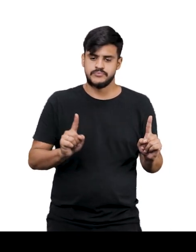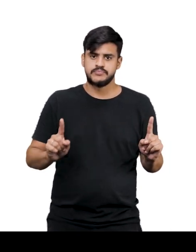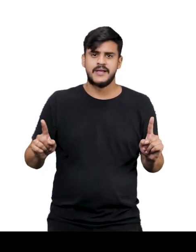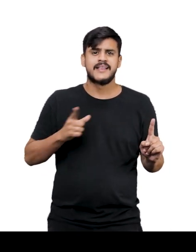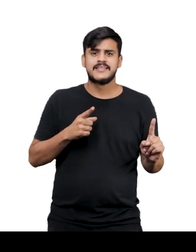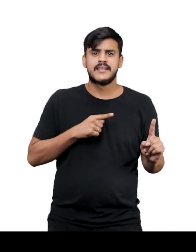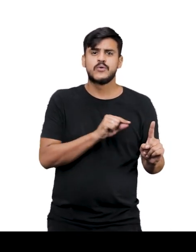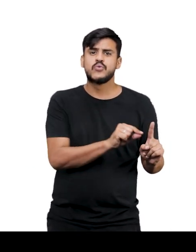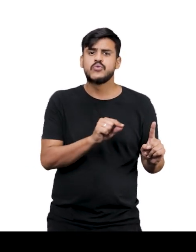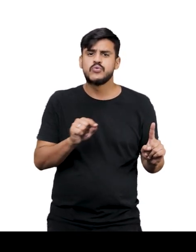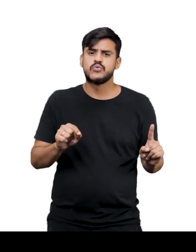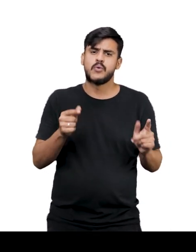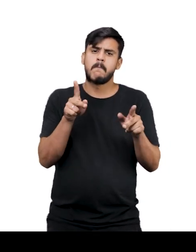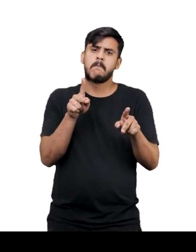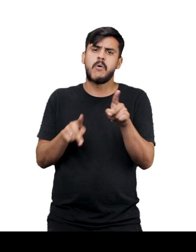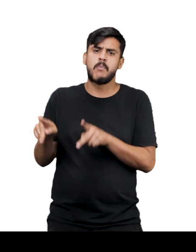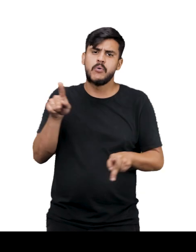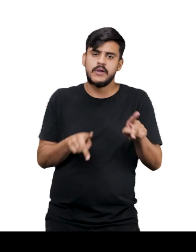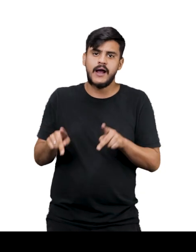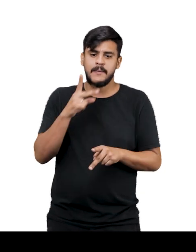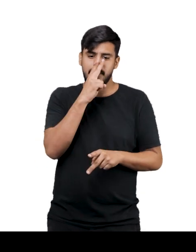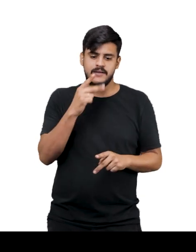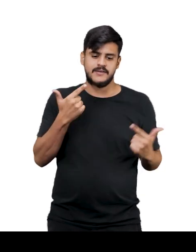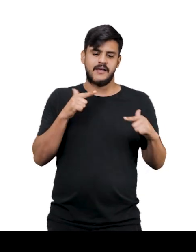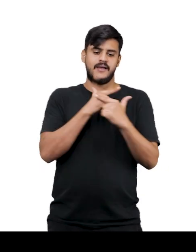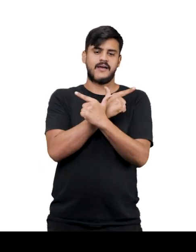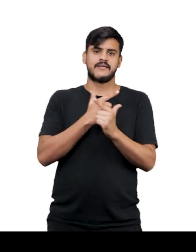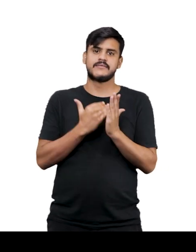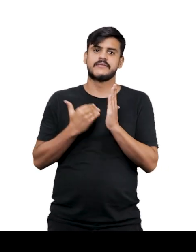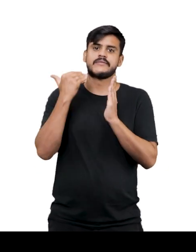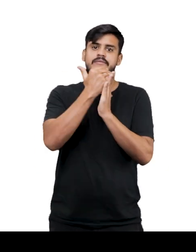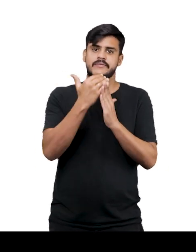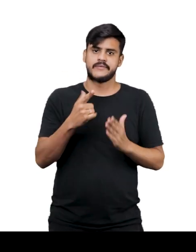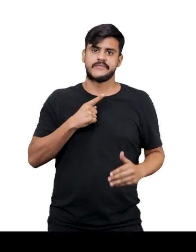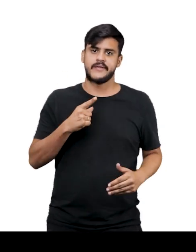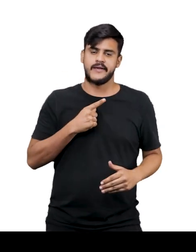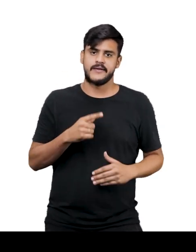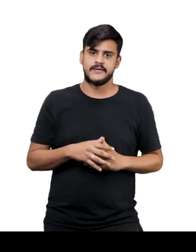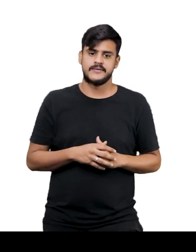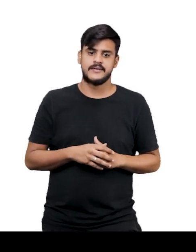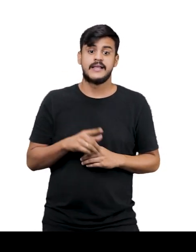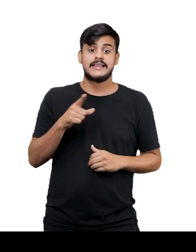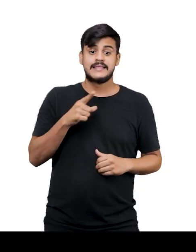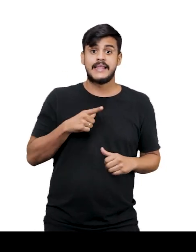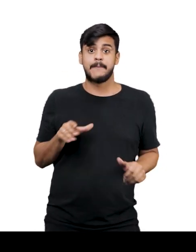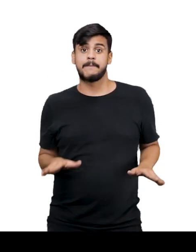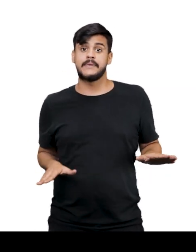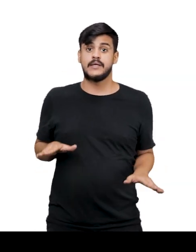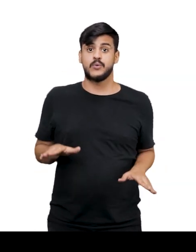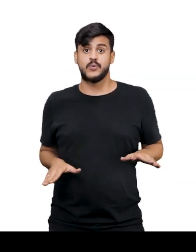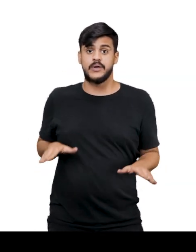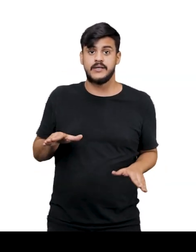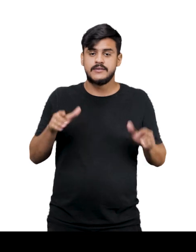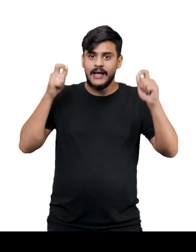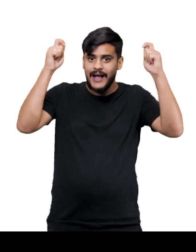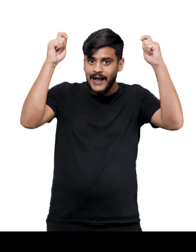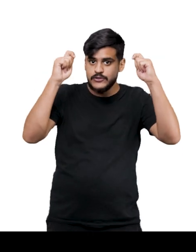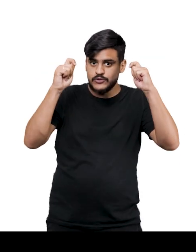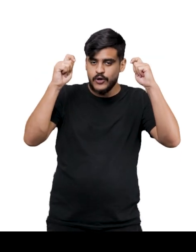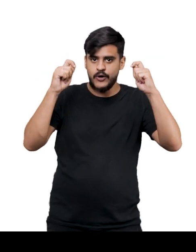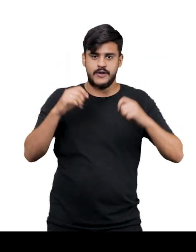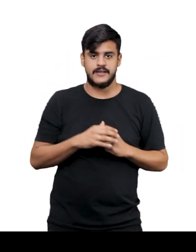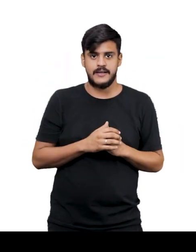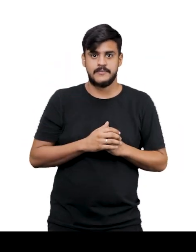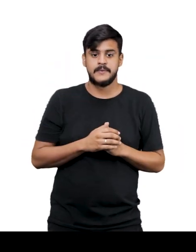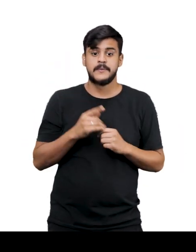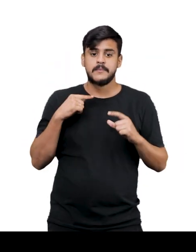Agrupados lado a lado, aparecem itens de apelo popular que evocam humor e exagero. Há um pinguim de